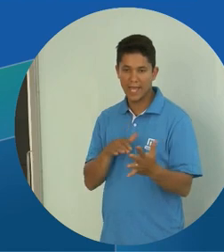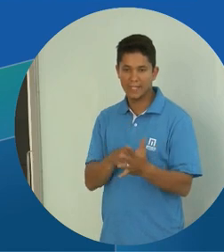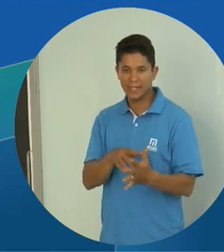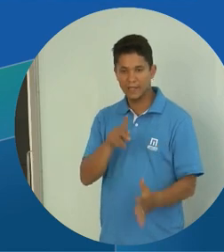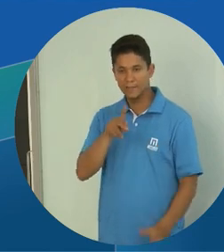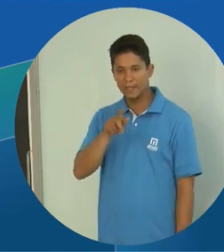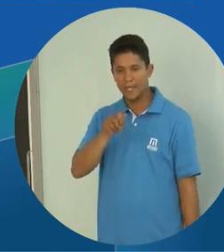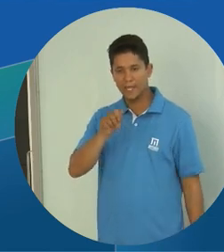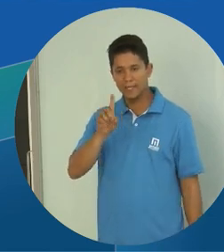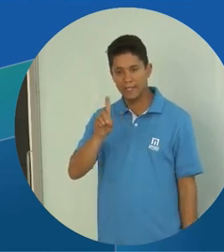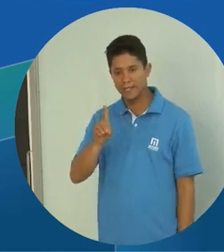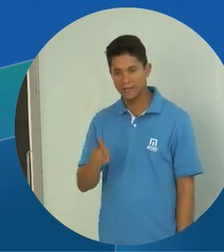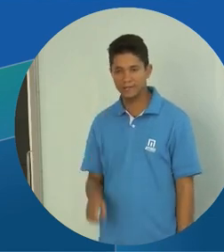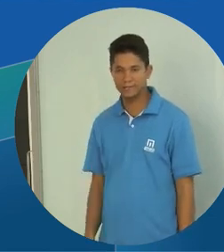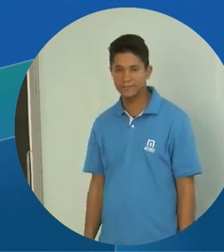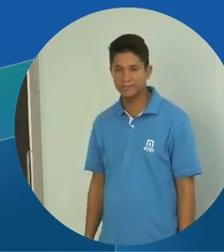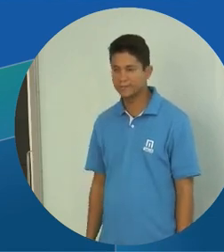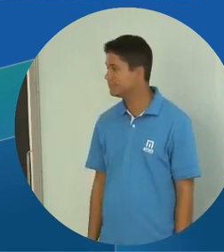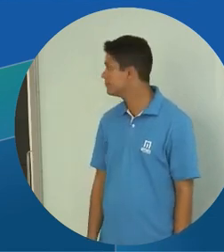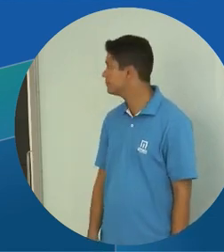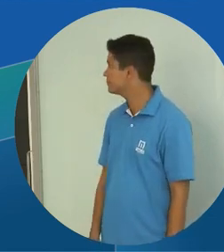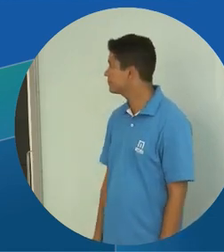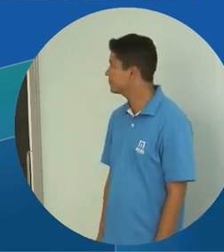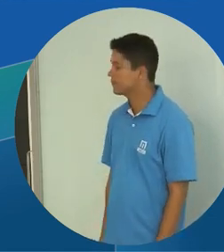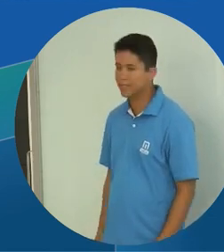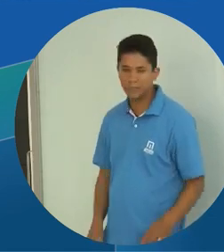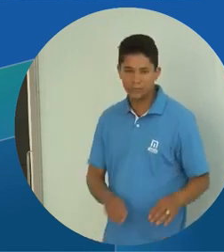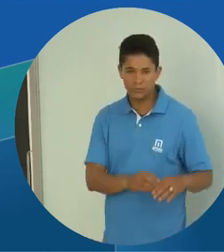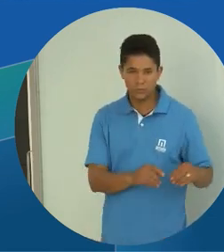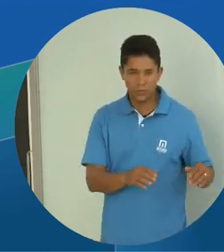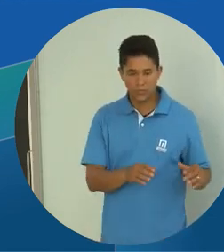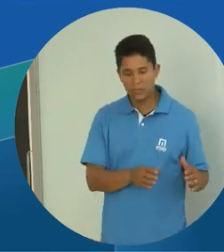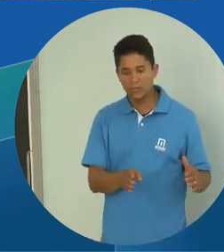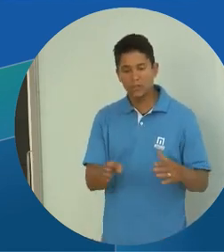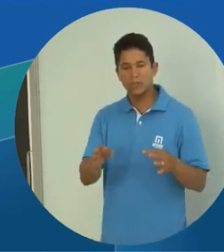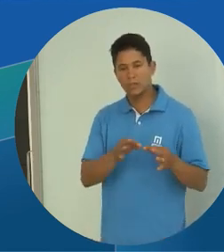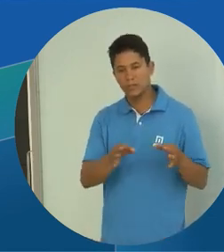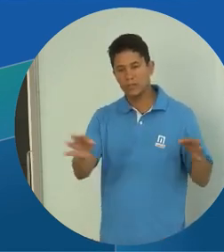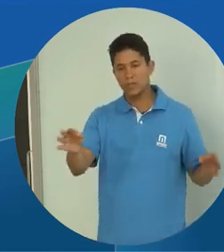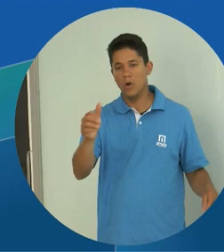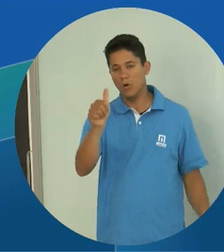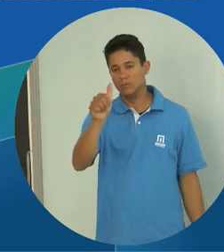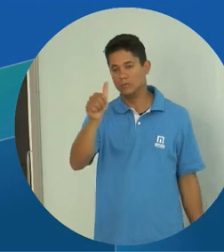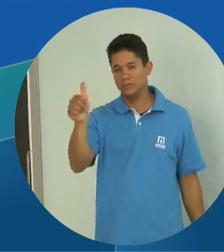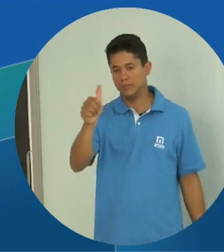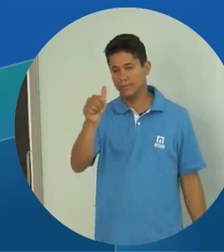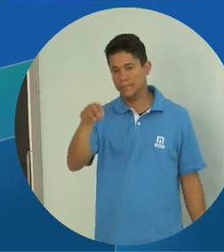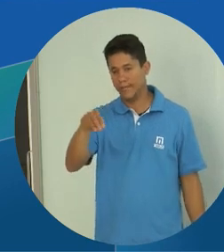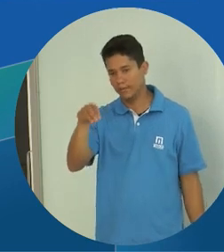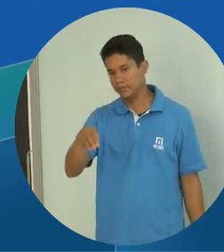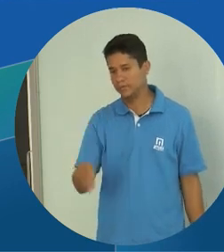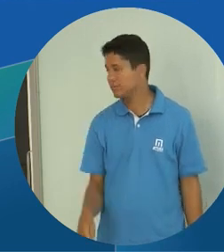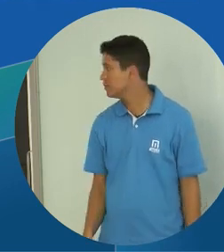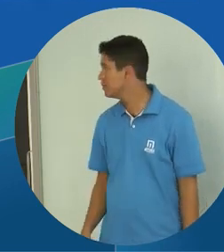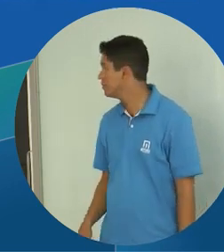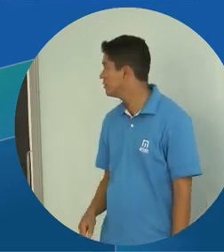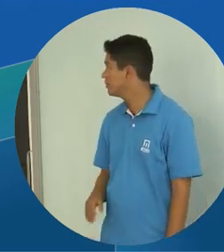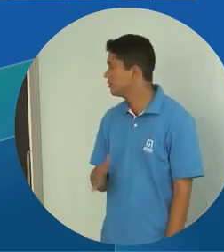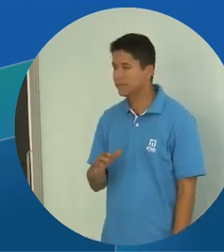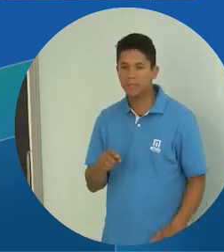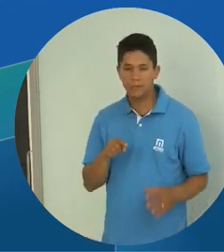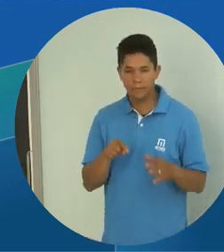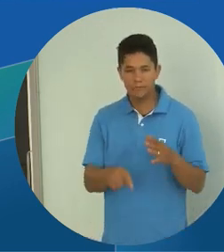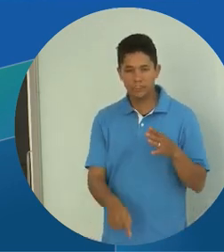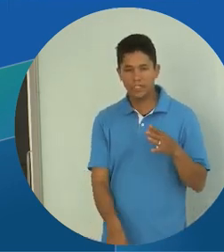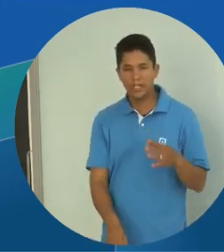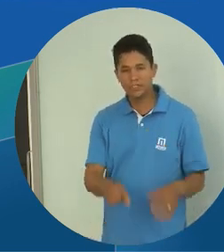da laje do solo até o PAD, uma linha de injeção de 11 metros, de 9 metros de